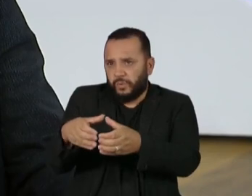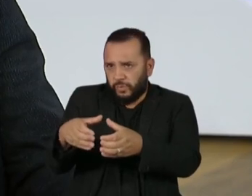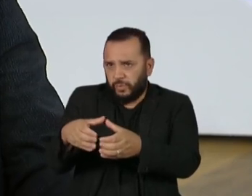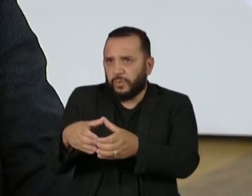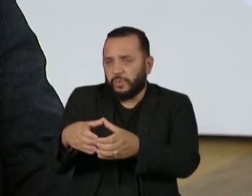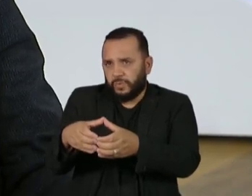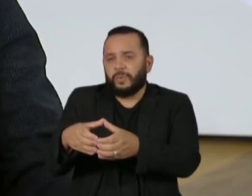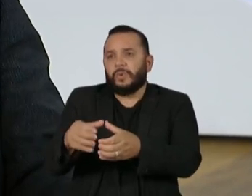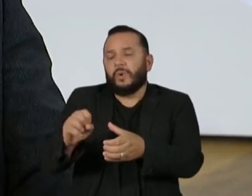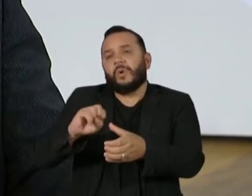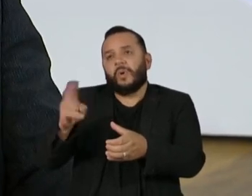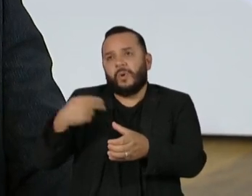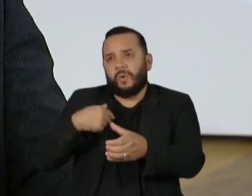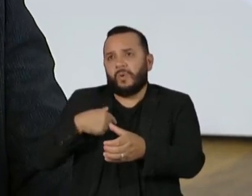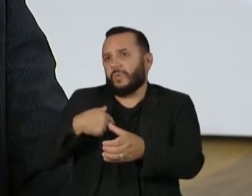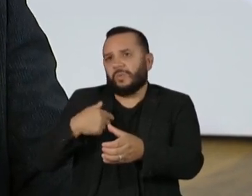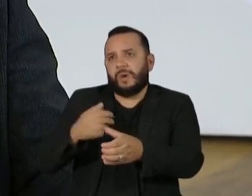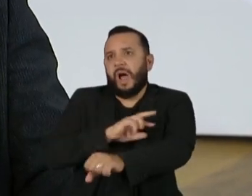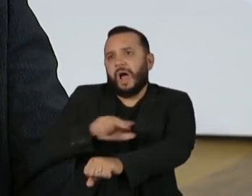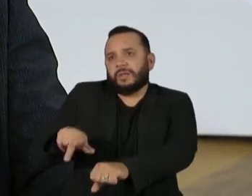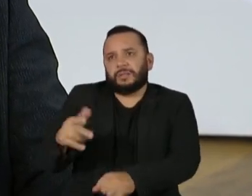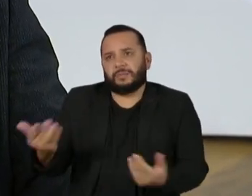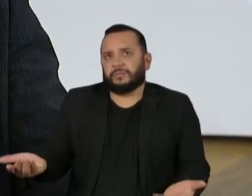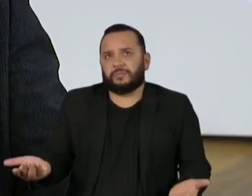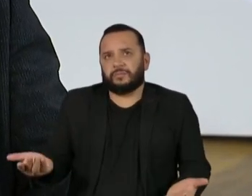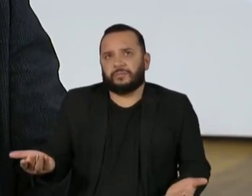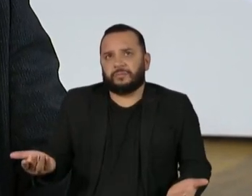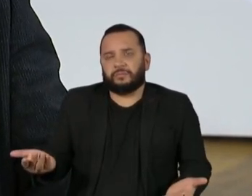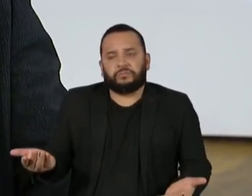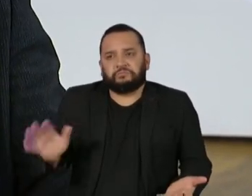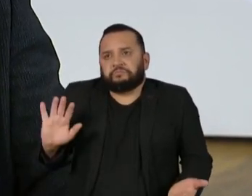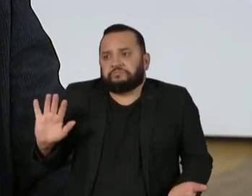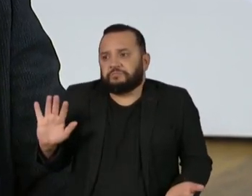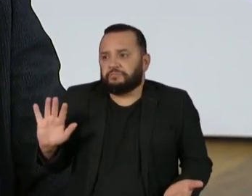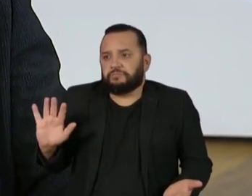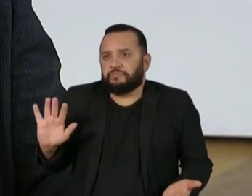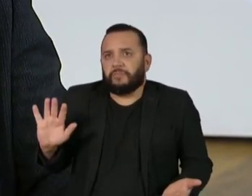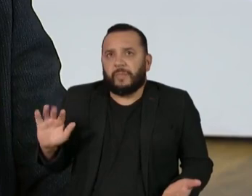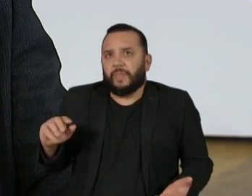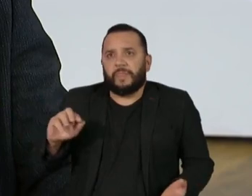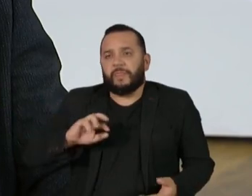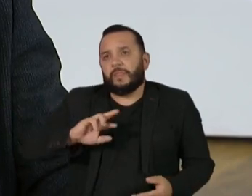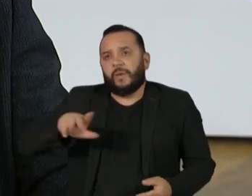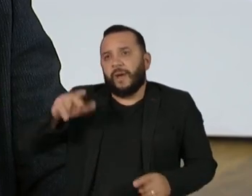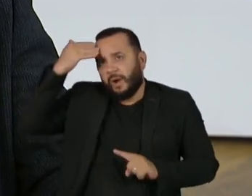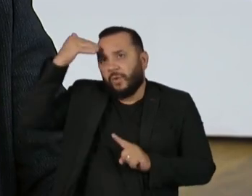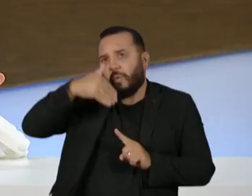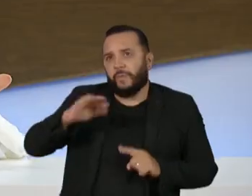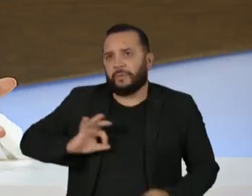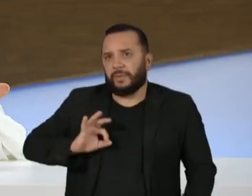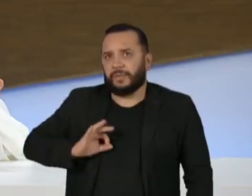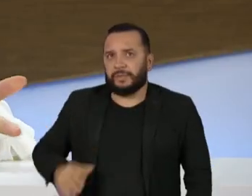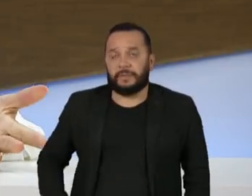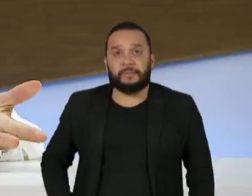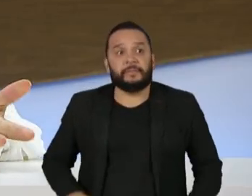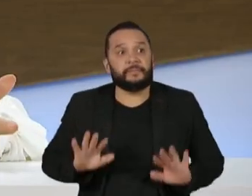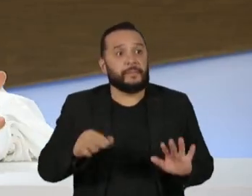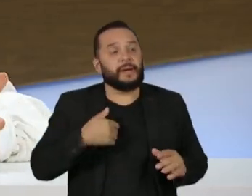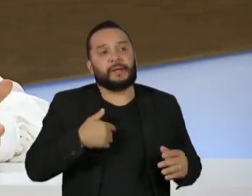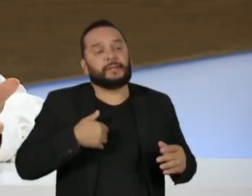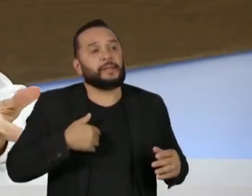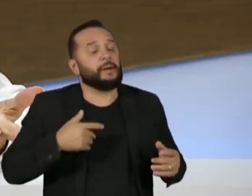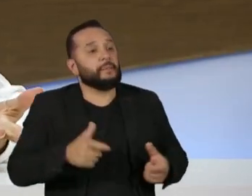não uma maneira correta de falar isso foge da alçada da polícia a maioria